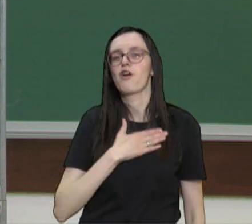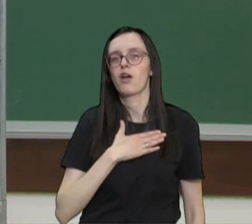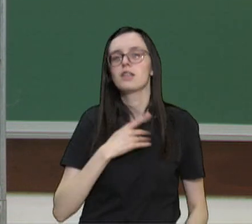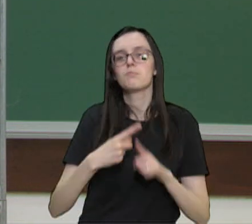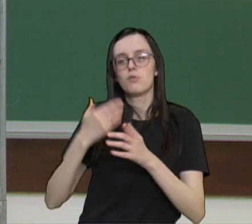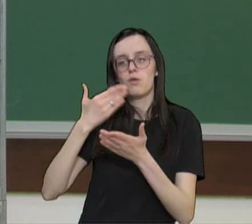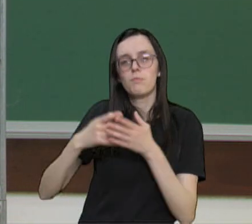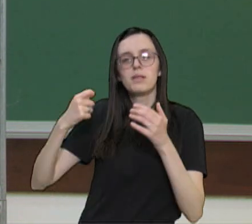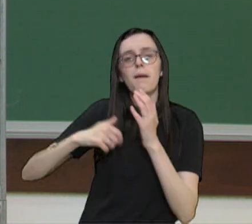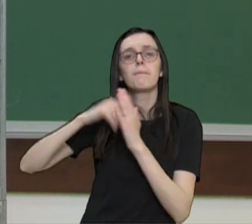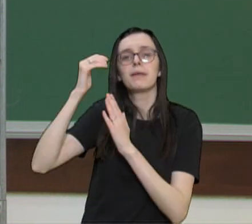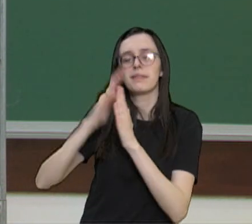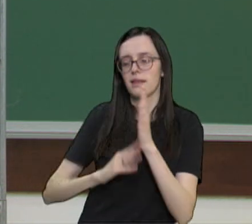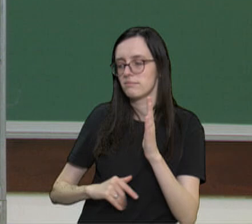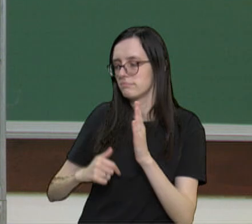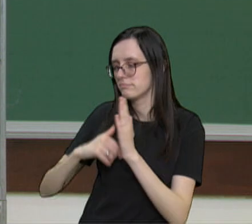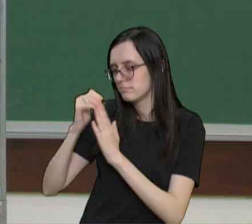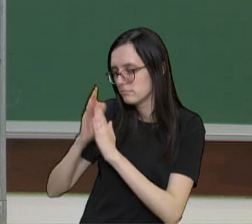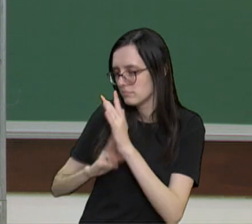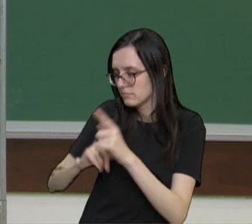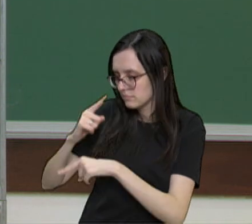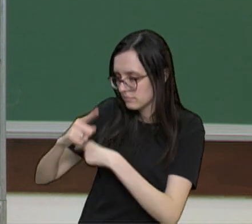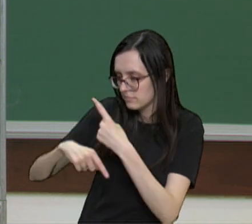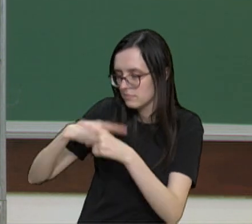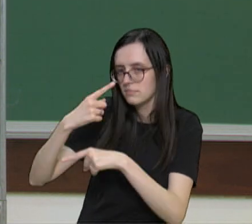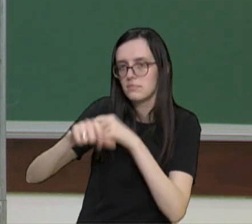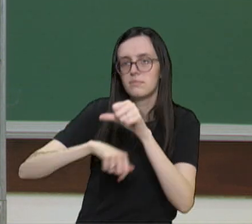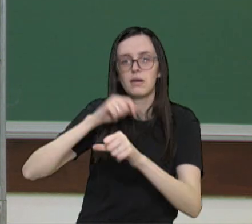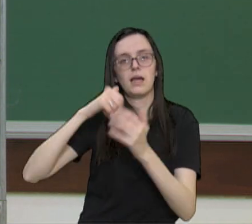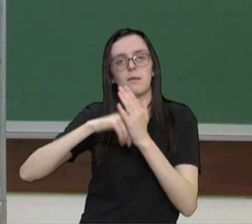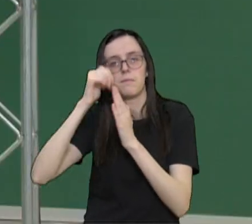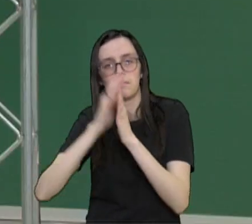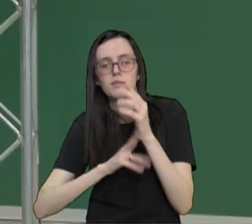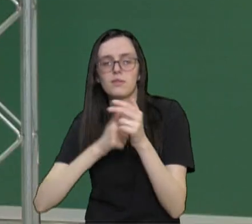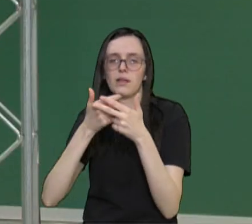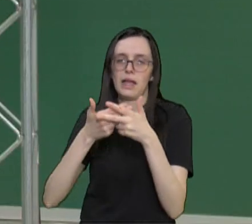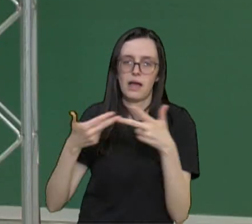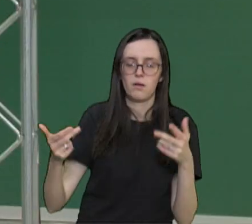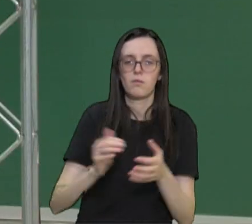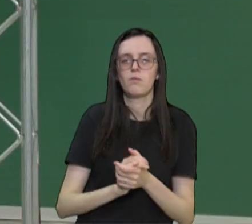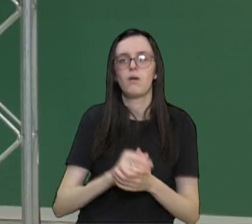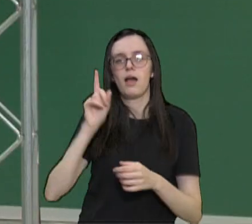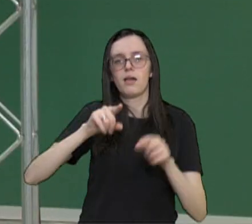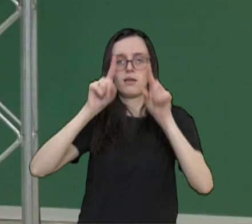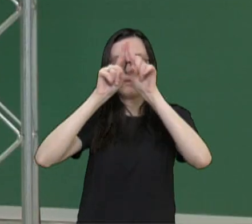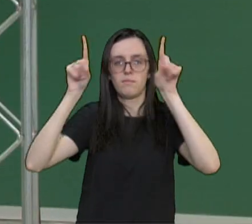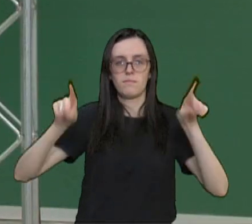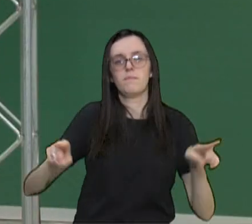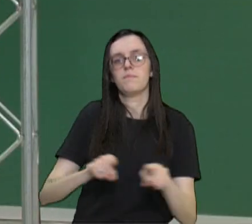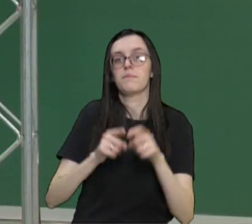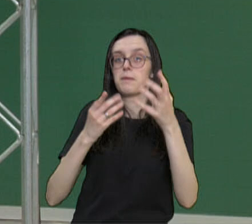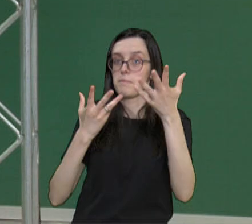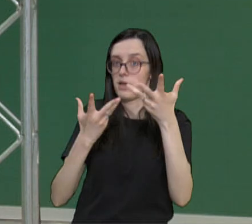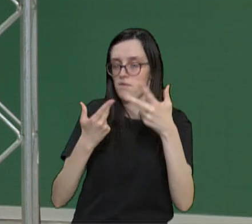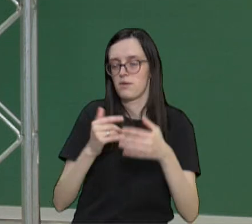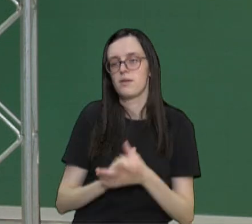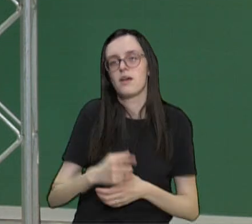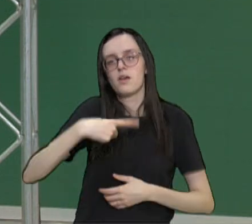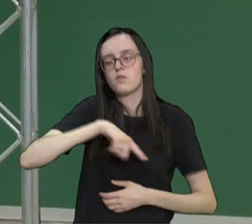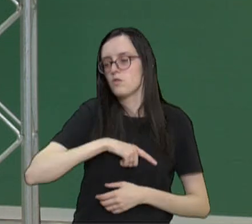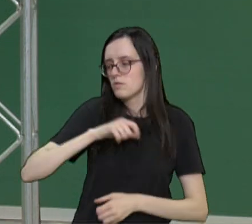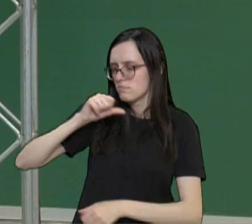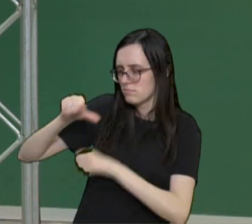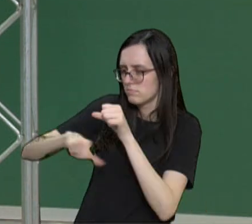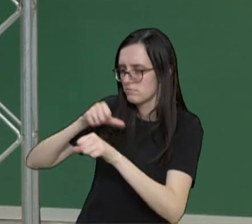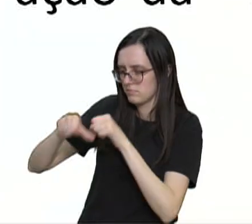A gente faz impressionismo, pós-impressionismo e expressionismo com pinturas em telas maravilhosas, né? Então a gente faz uma